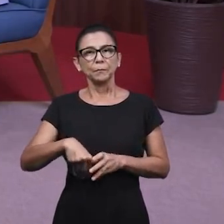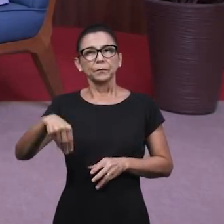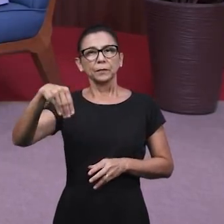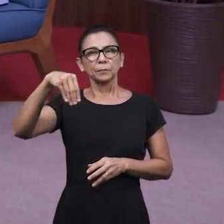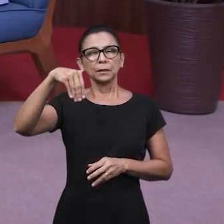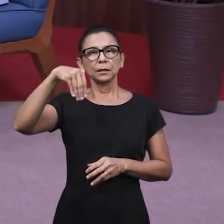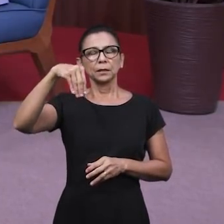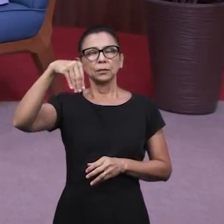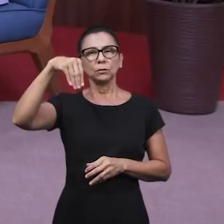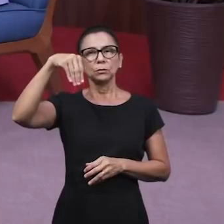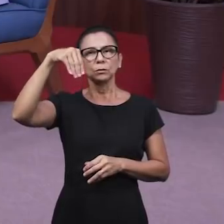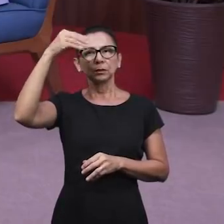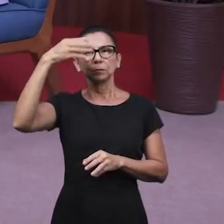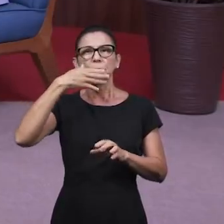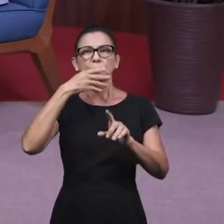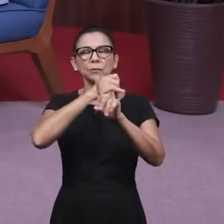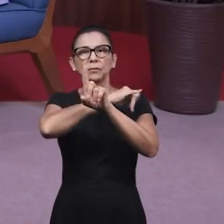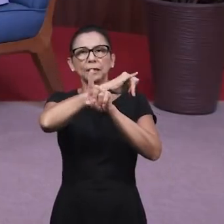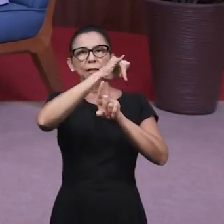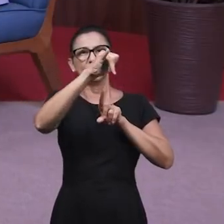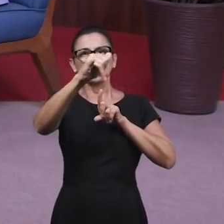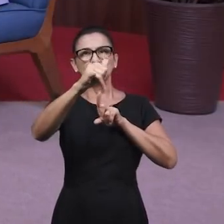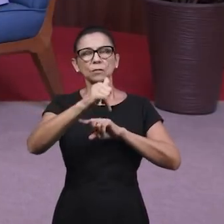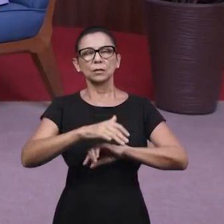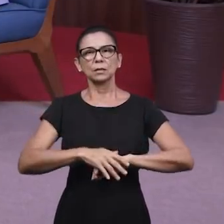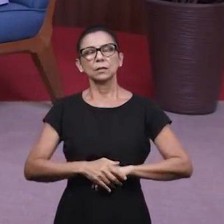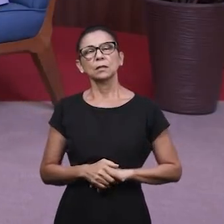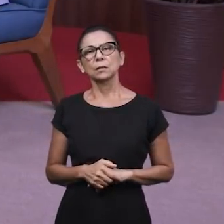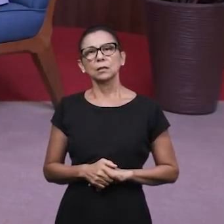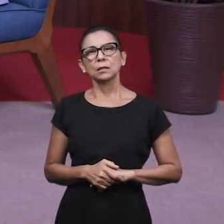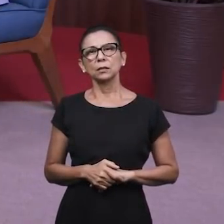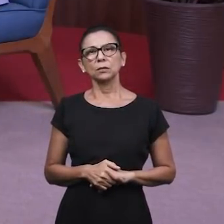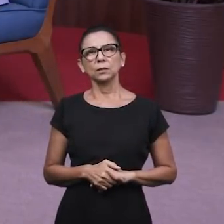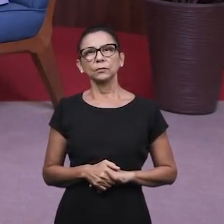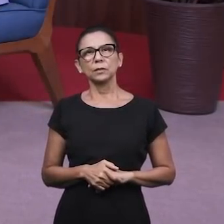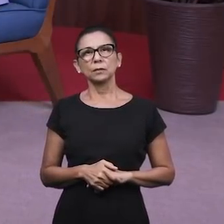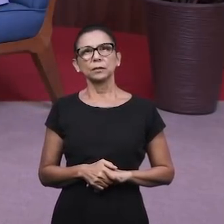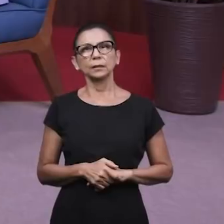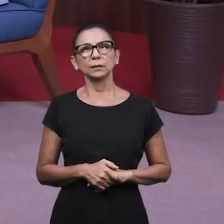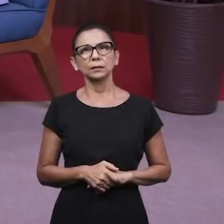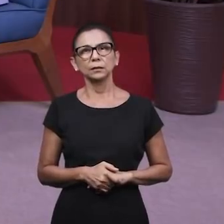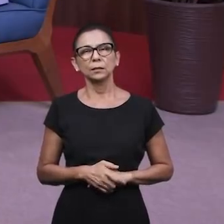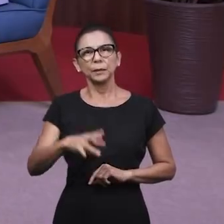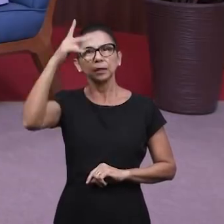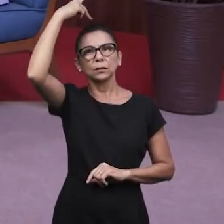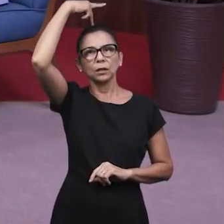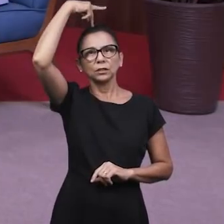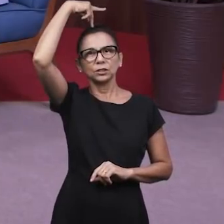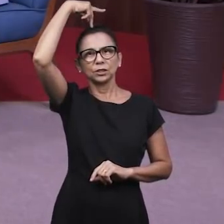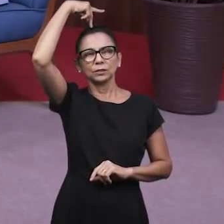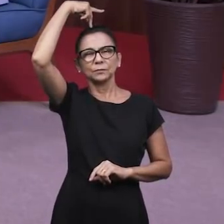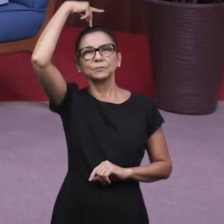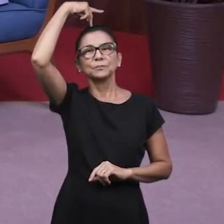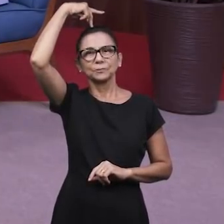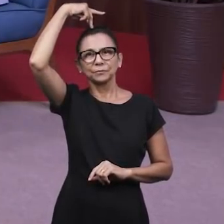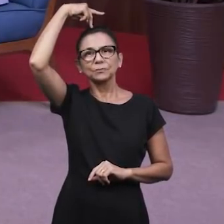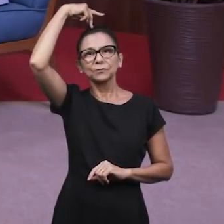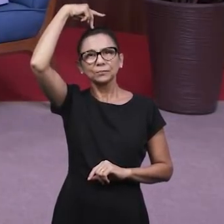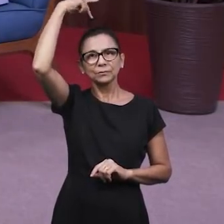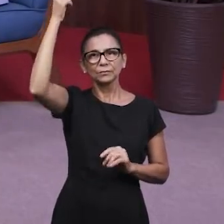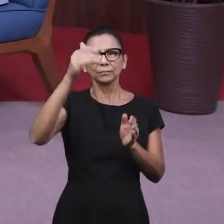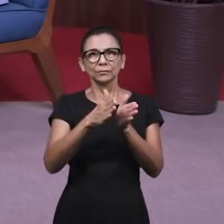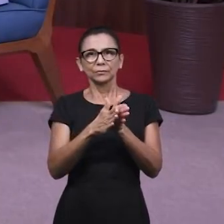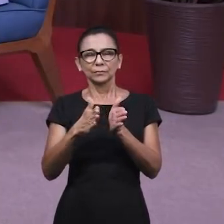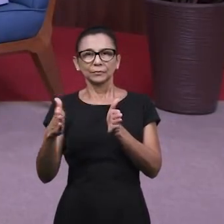Essas escrituras. Então, o Velho Testamento. É o Velho Testamento. Então, ele está dizendo aqui, examinai as escrituras, ele podia substituir, examinai o